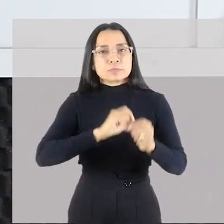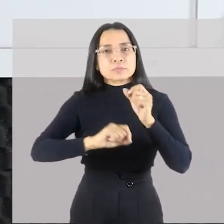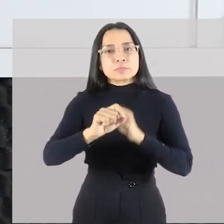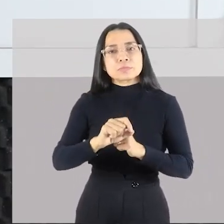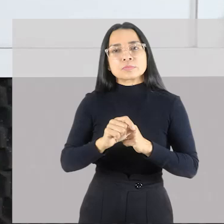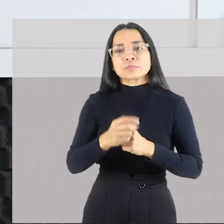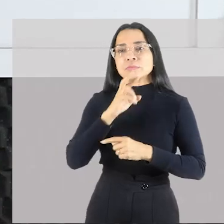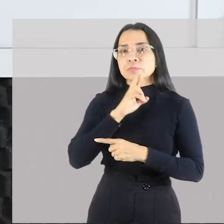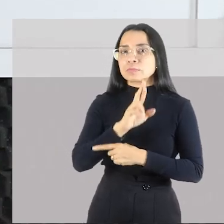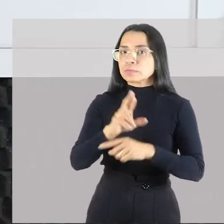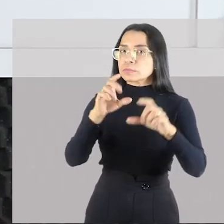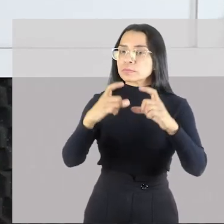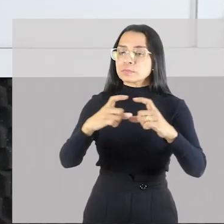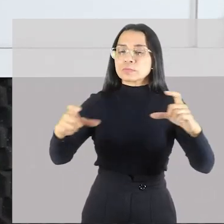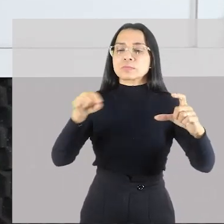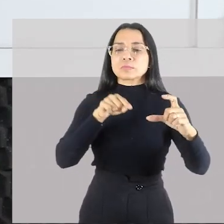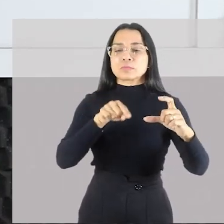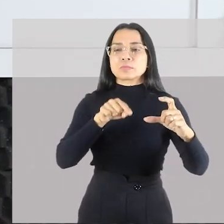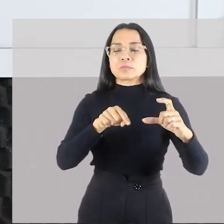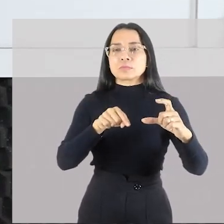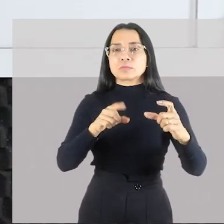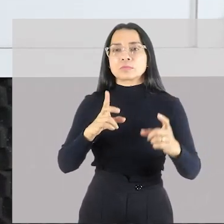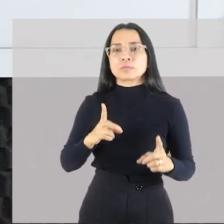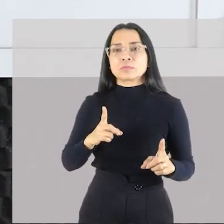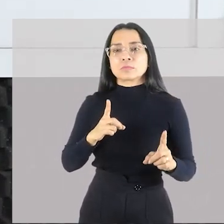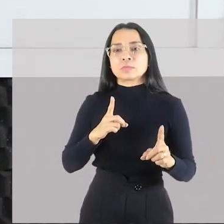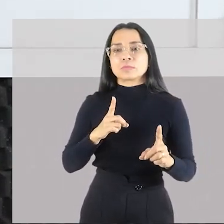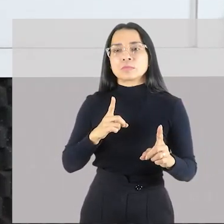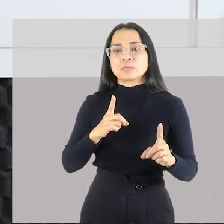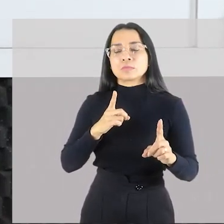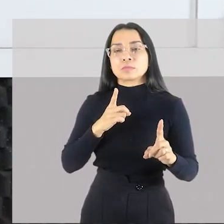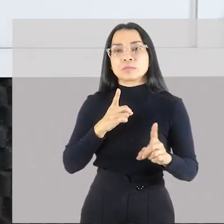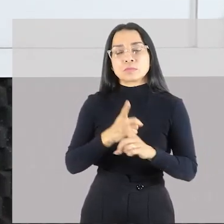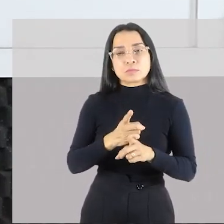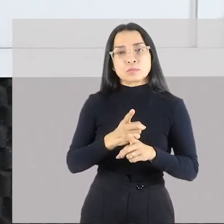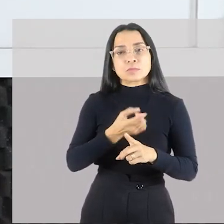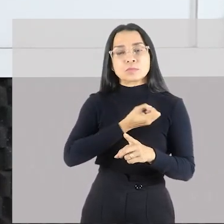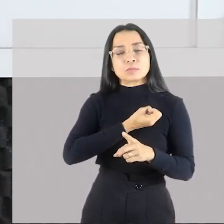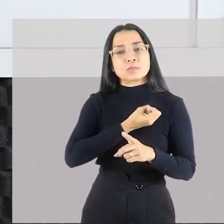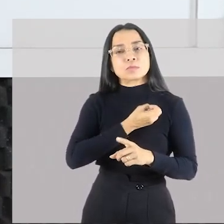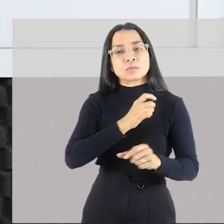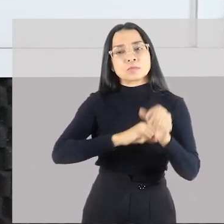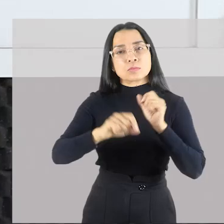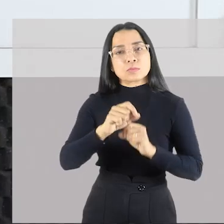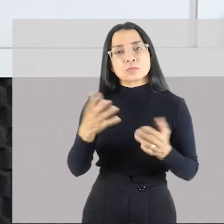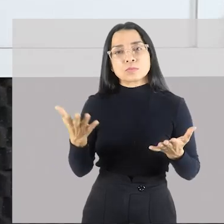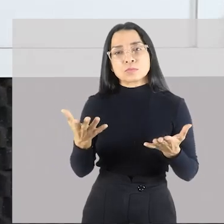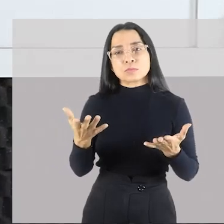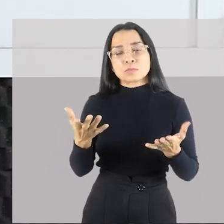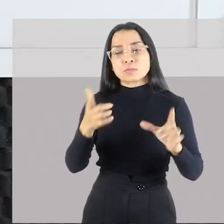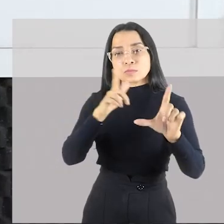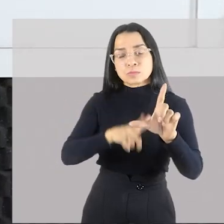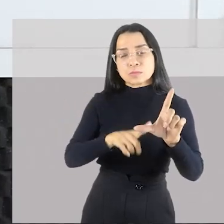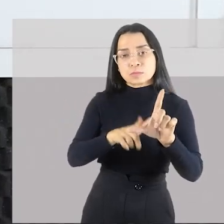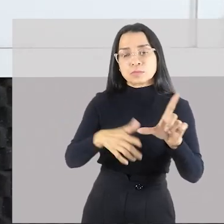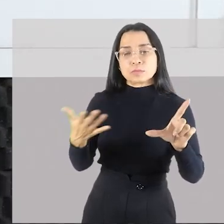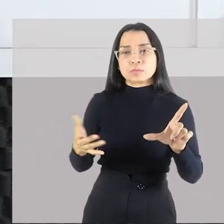uma equação é encontrar o valor da incógnita que satisfaz aquela igualdade. Nesse caso